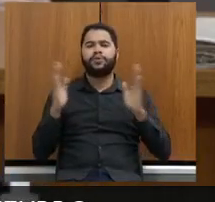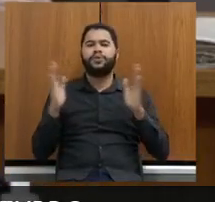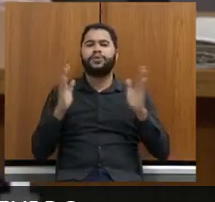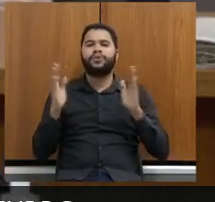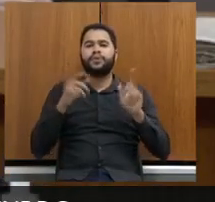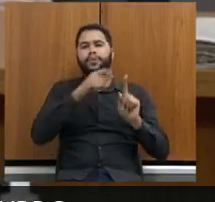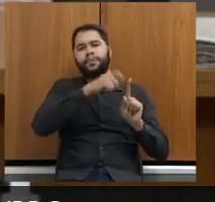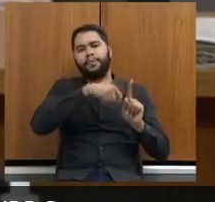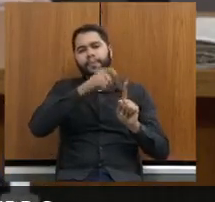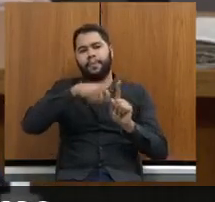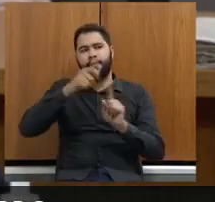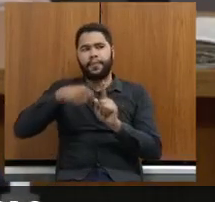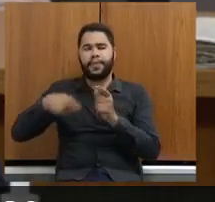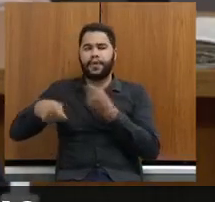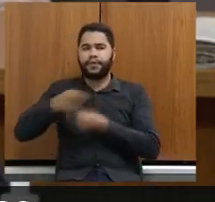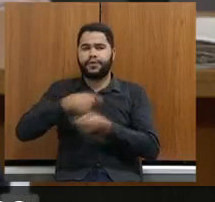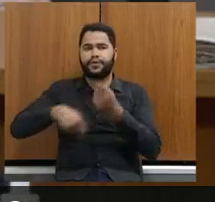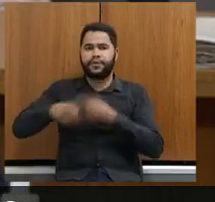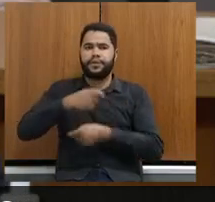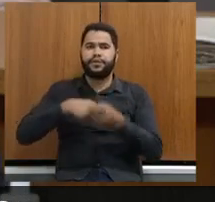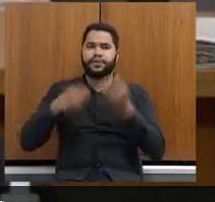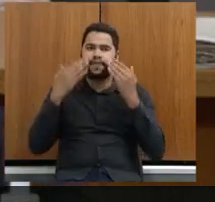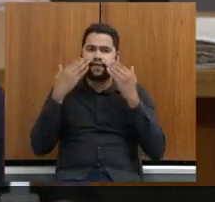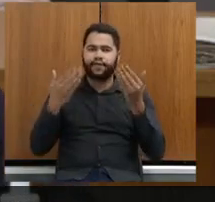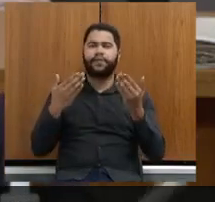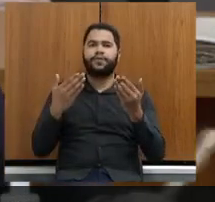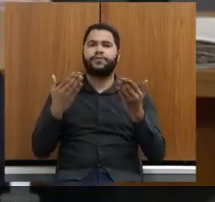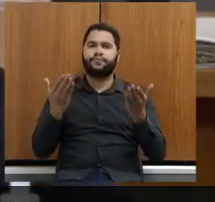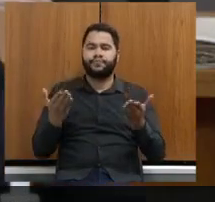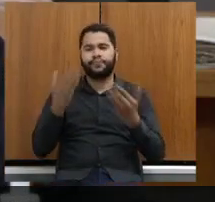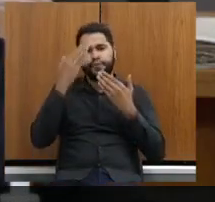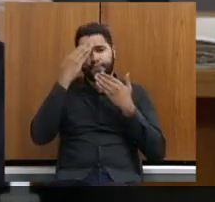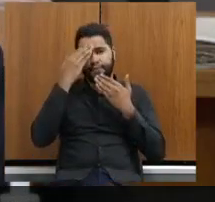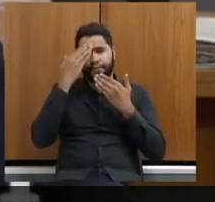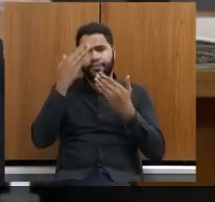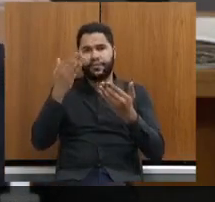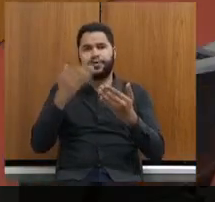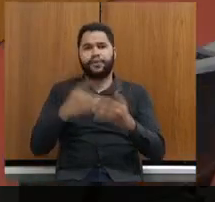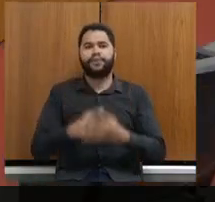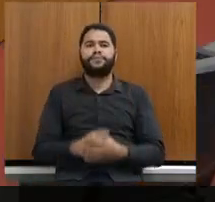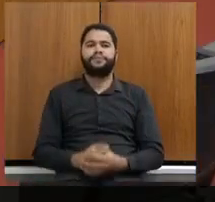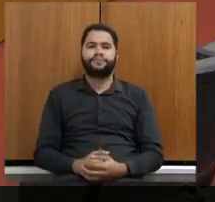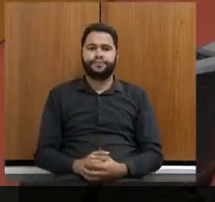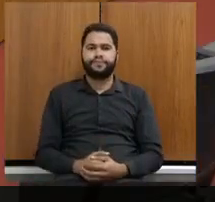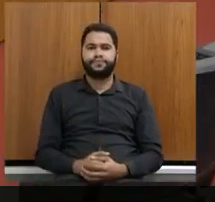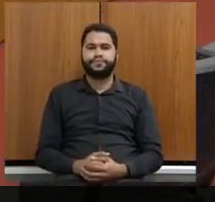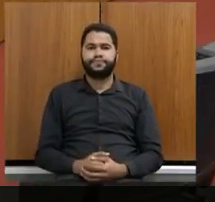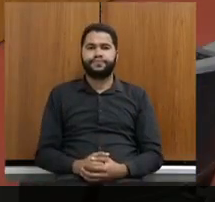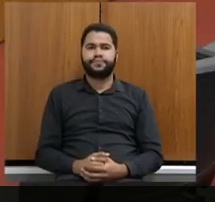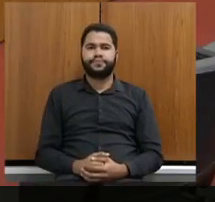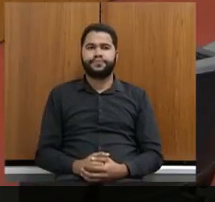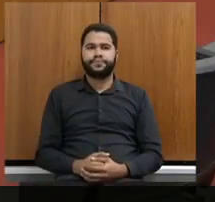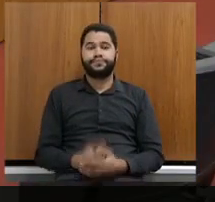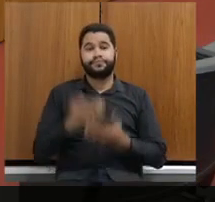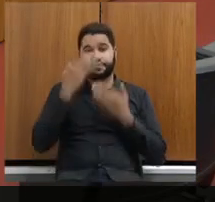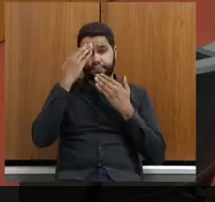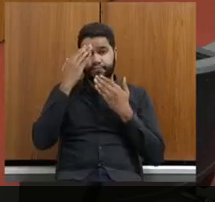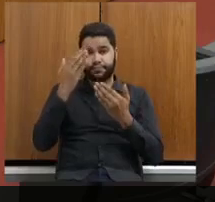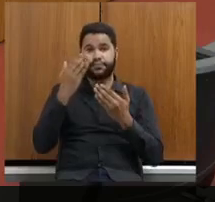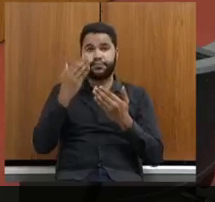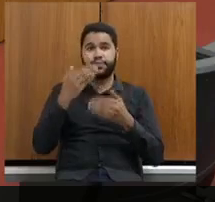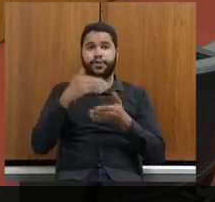esses esses meses aqui de gestão frente a ser júri então Muito Obrigado agradecemos ao secretário Rogério